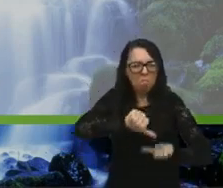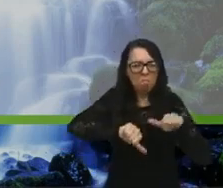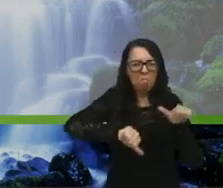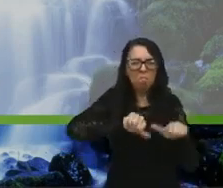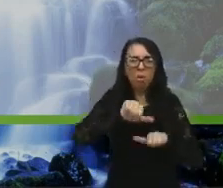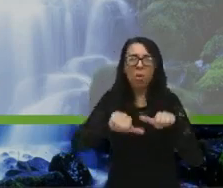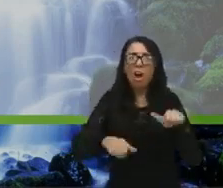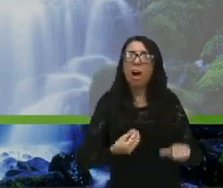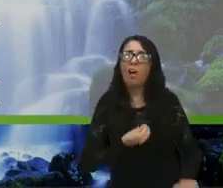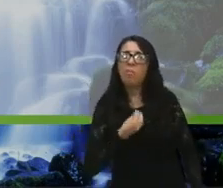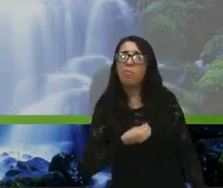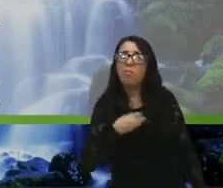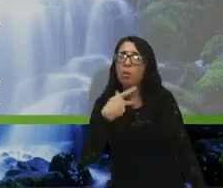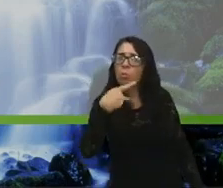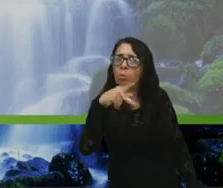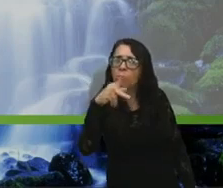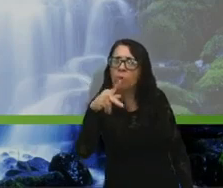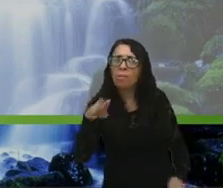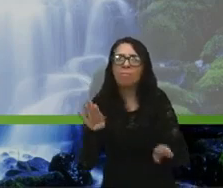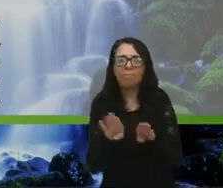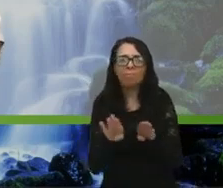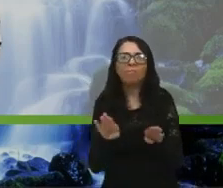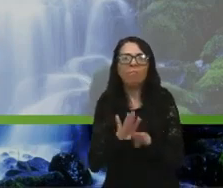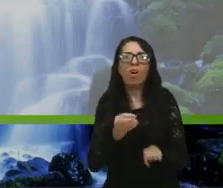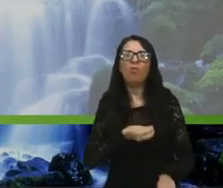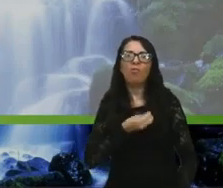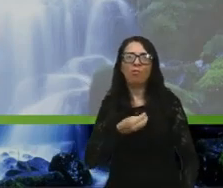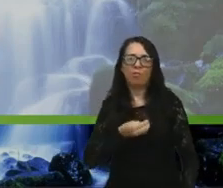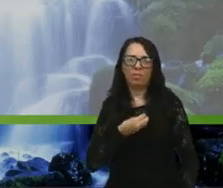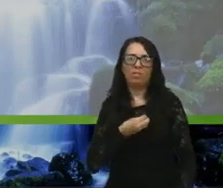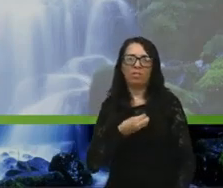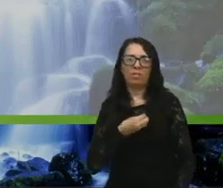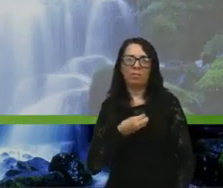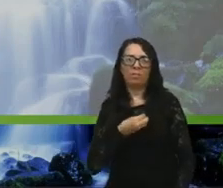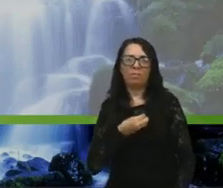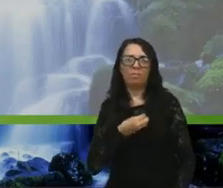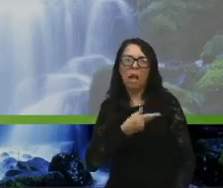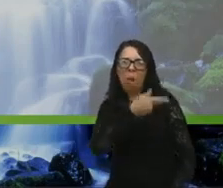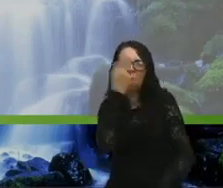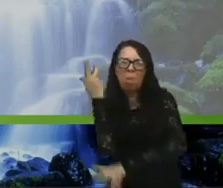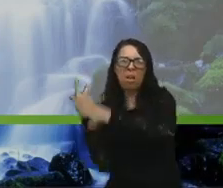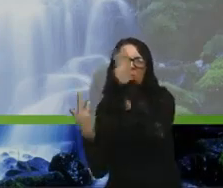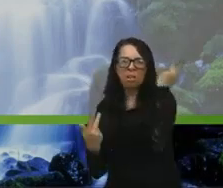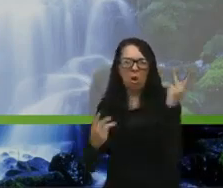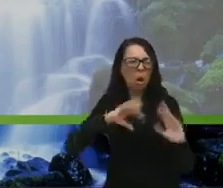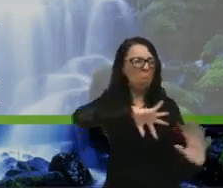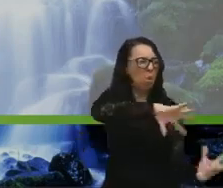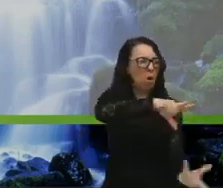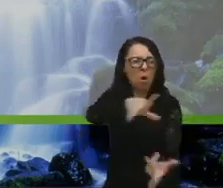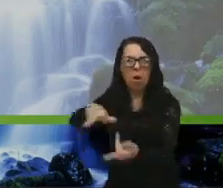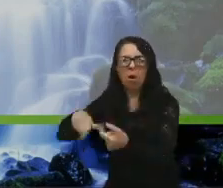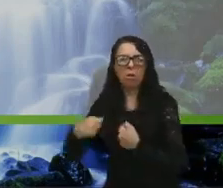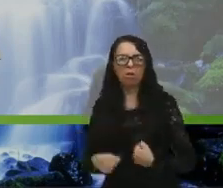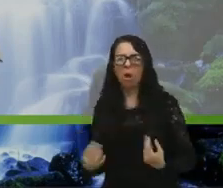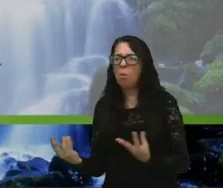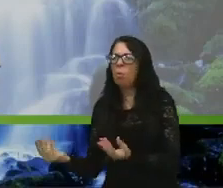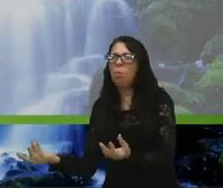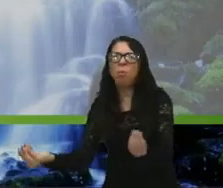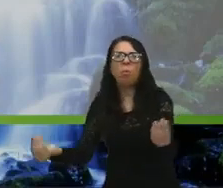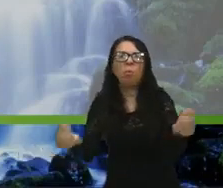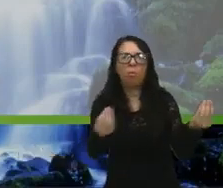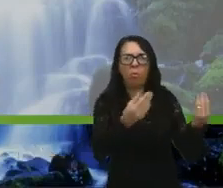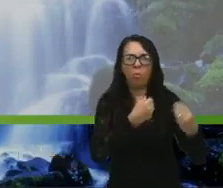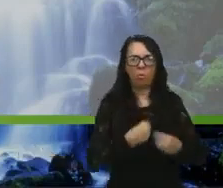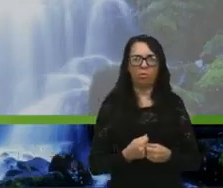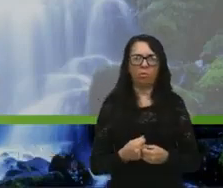espirituais. Se a sua espiritualidade não te move para uma vida piedosa, para